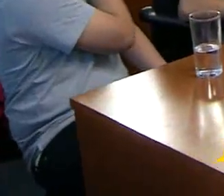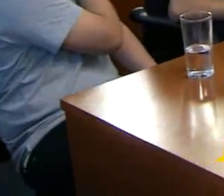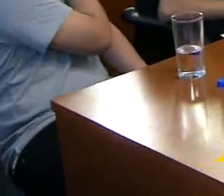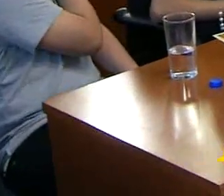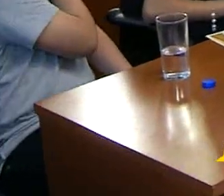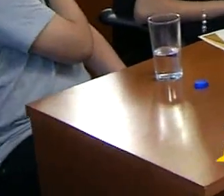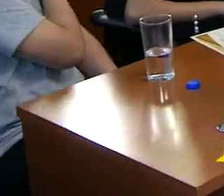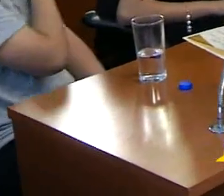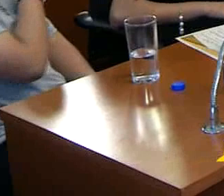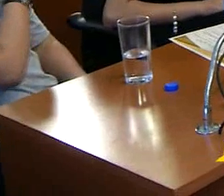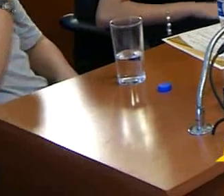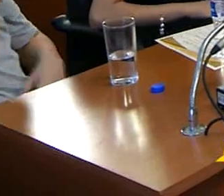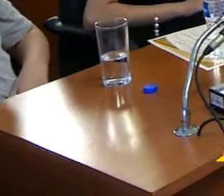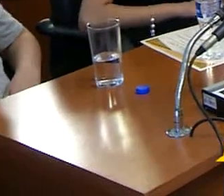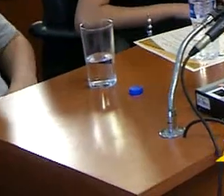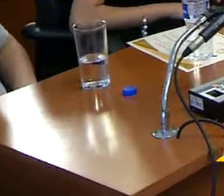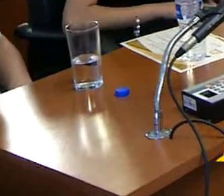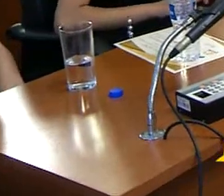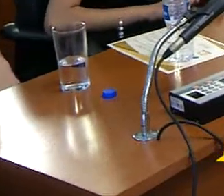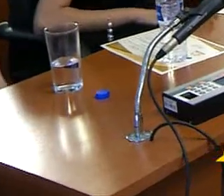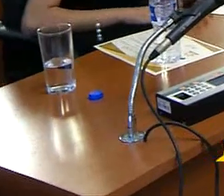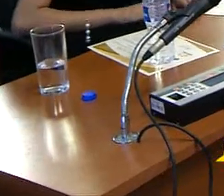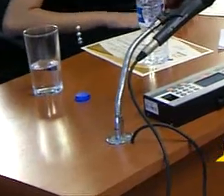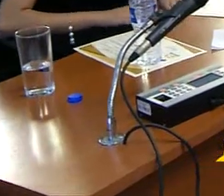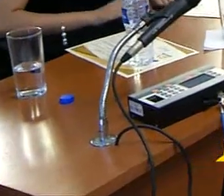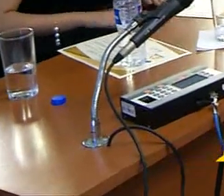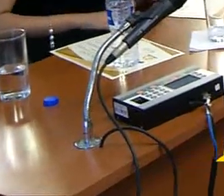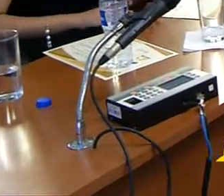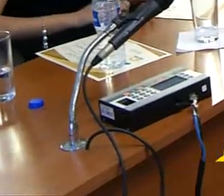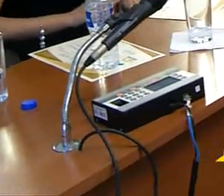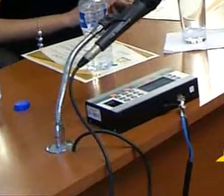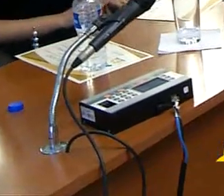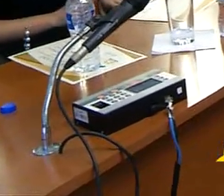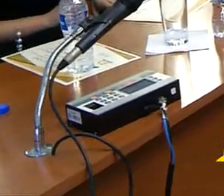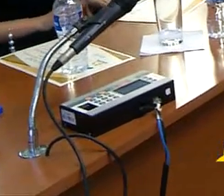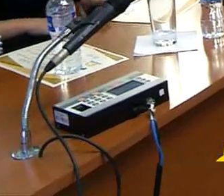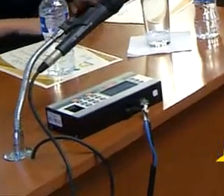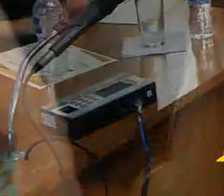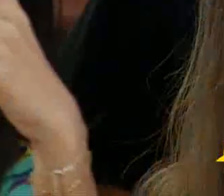esquece que eu existo e me faz ficar tranquilo.